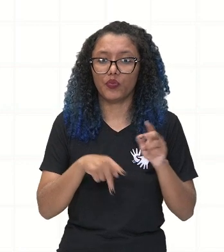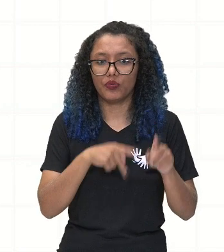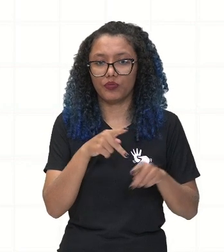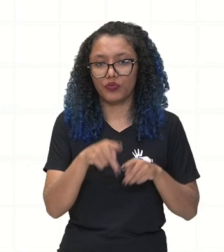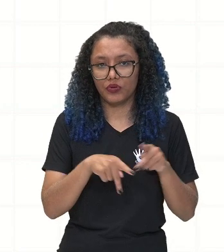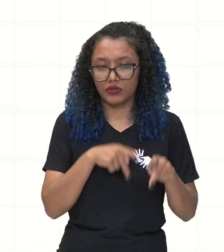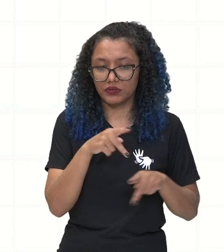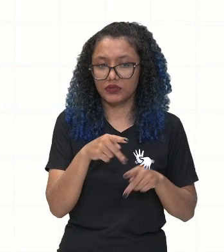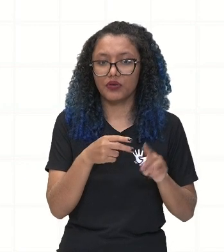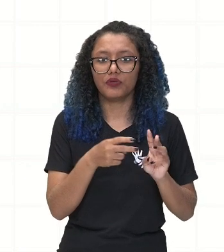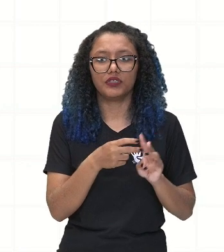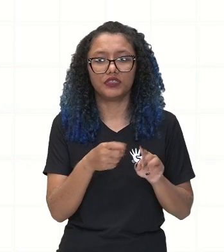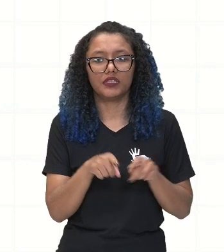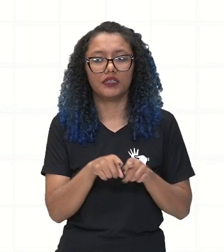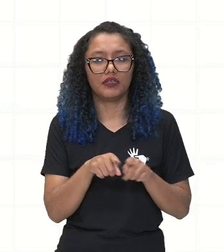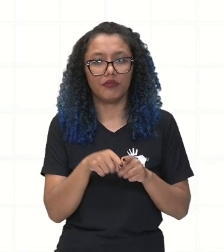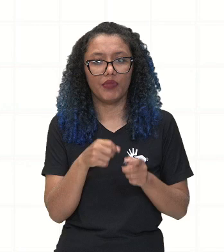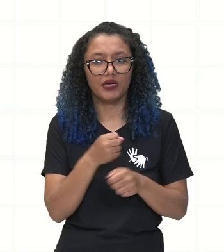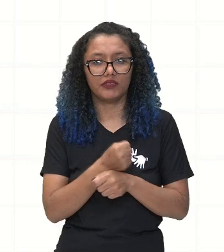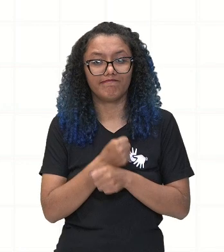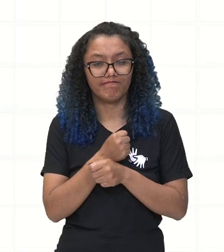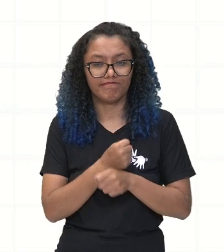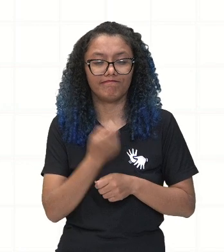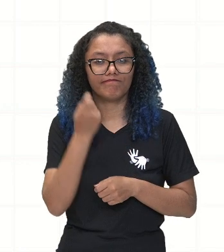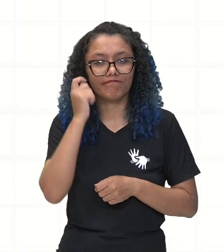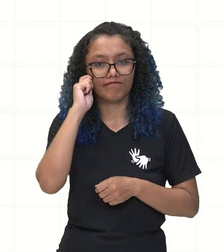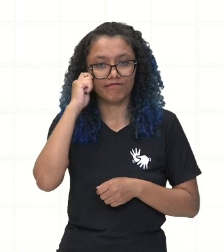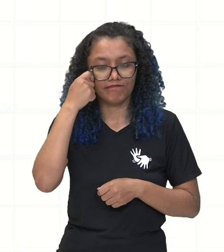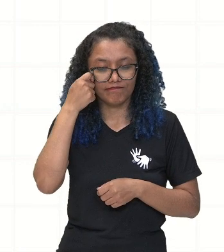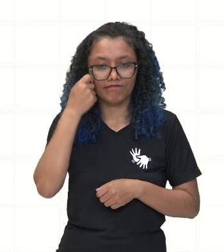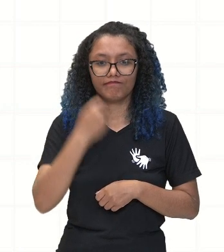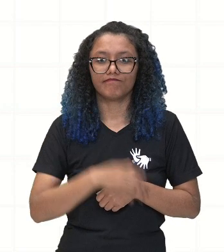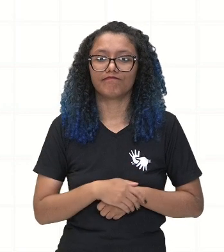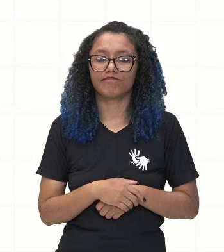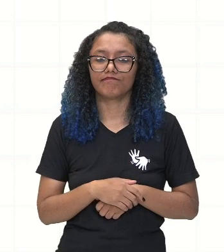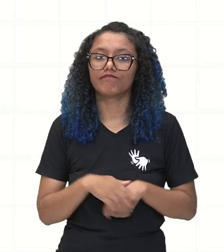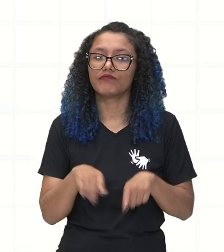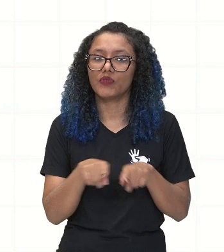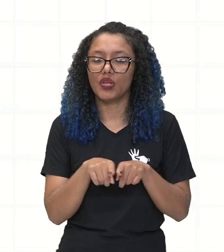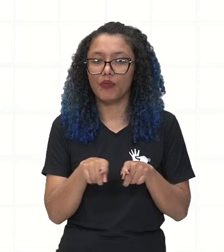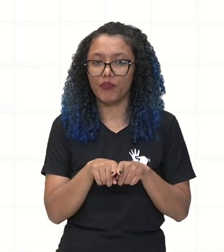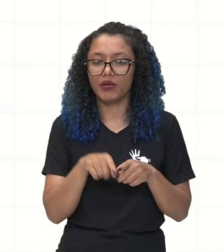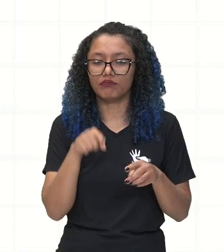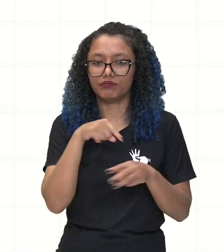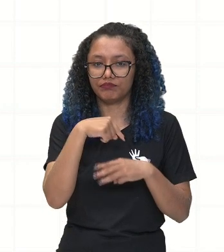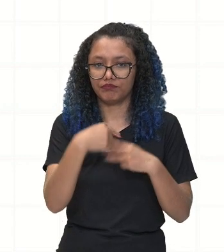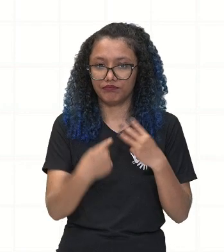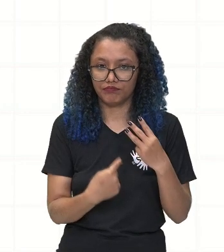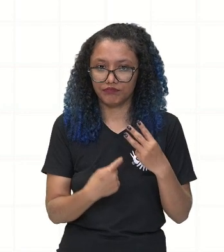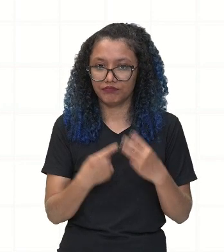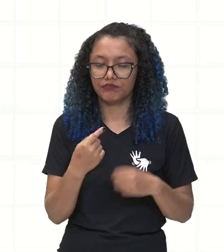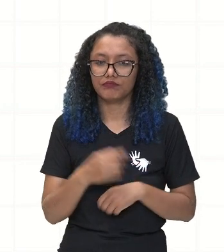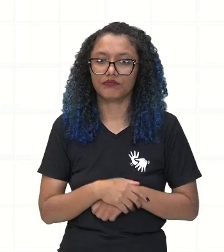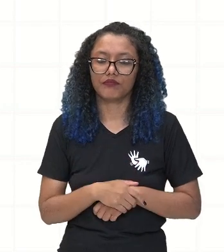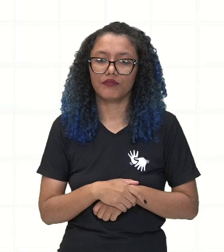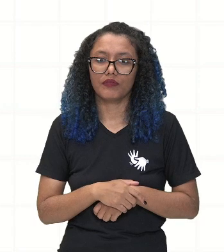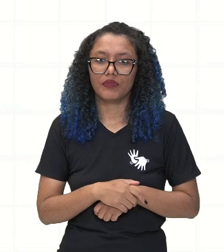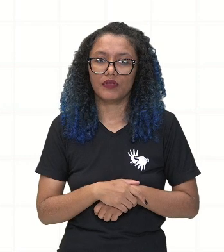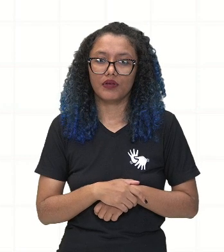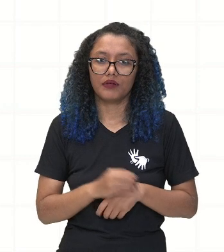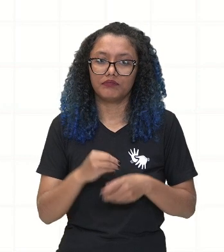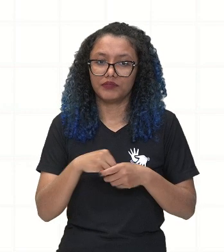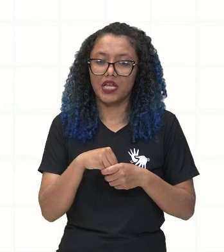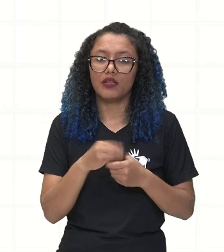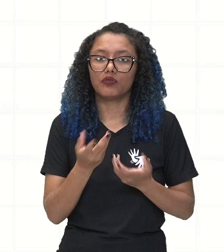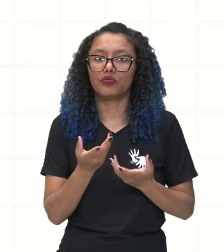os escravizados negros, que estarão ali na base dessa sociedade econômica da América Espanhola.